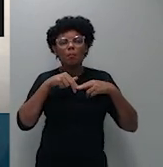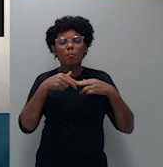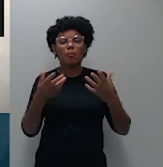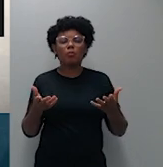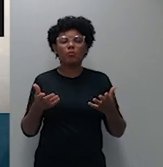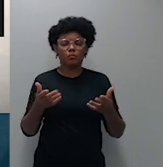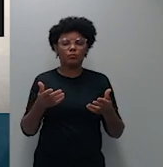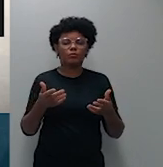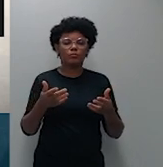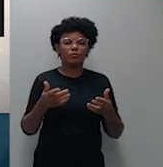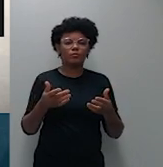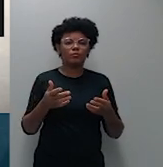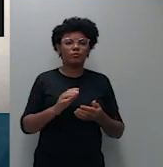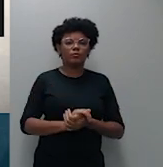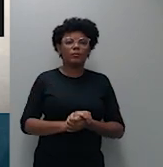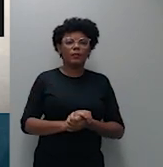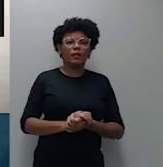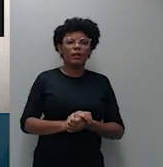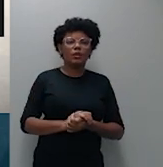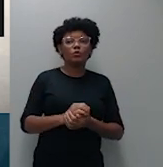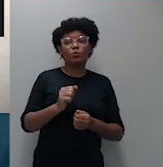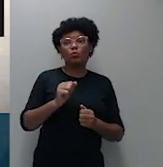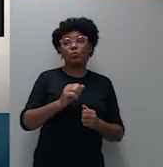se a